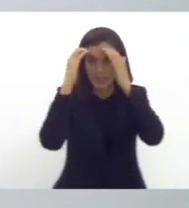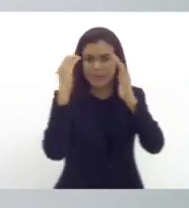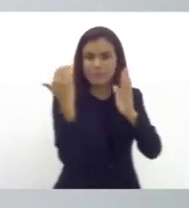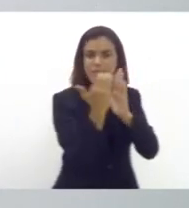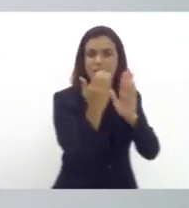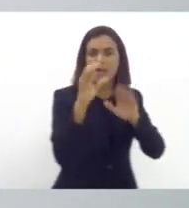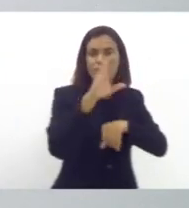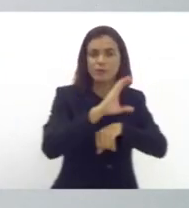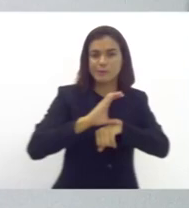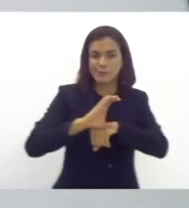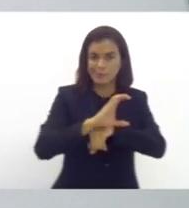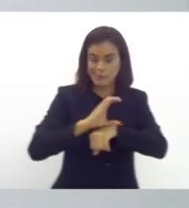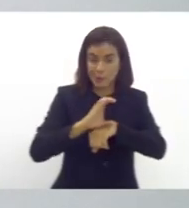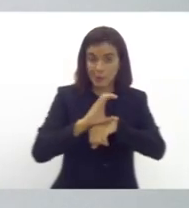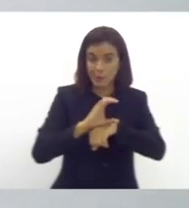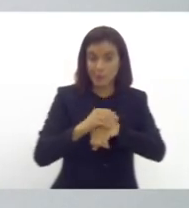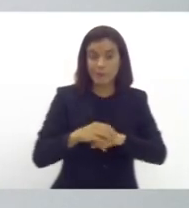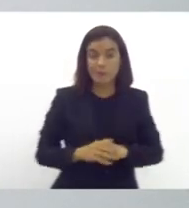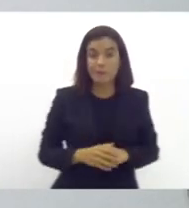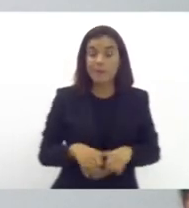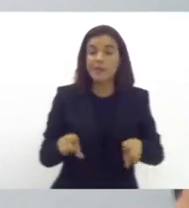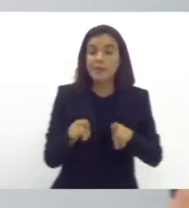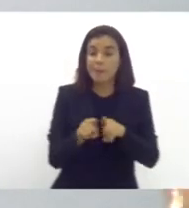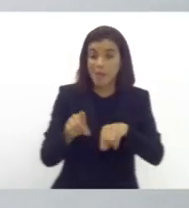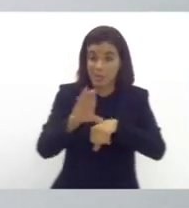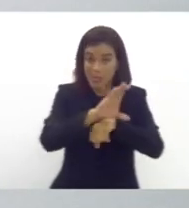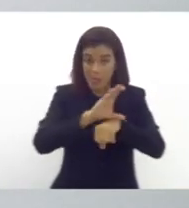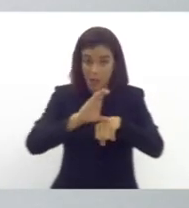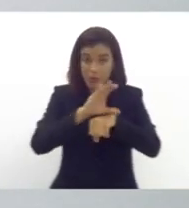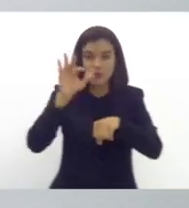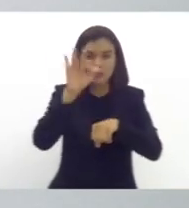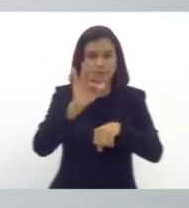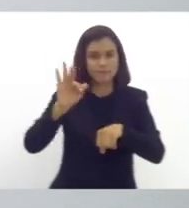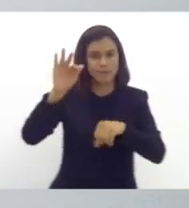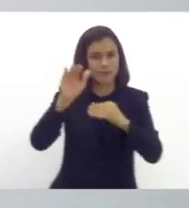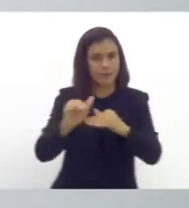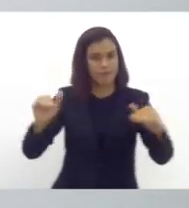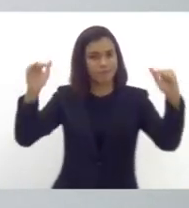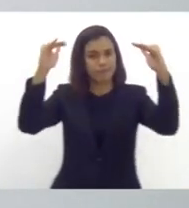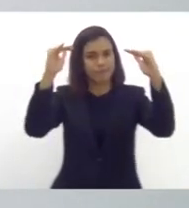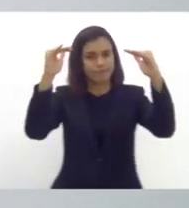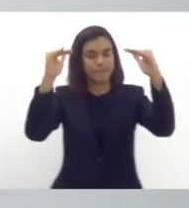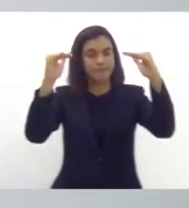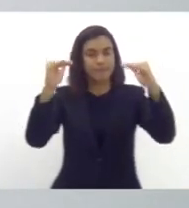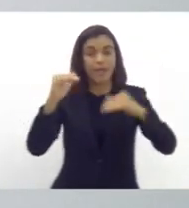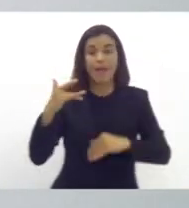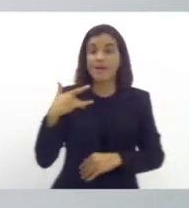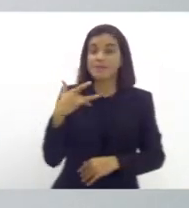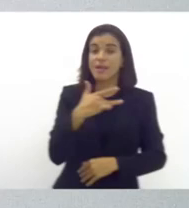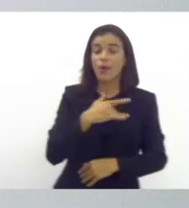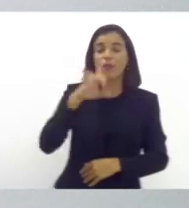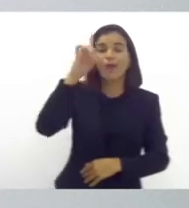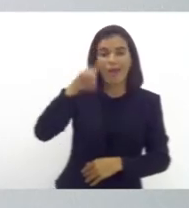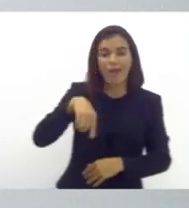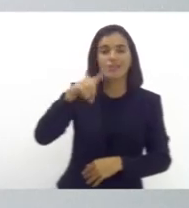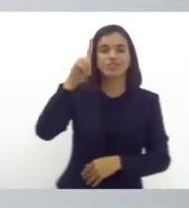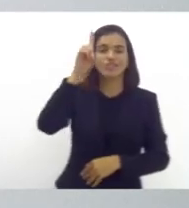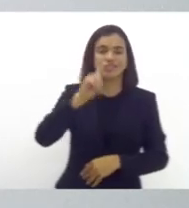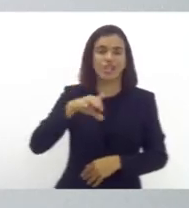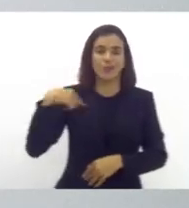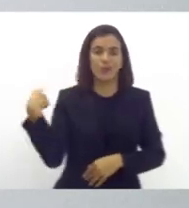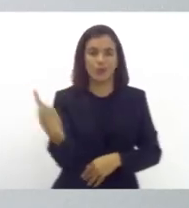constitucional e consta ainda na Constituição Federal que a saúde é um direito de todos